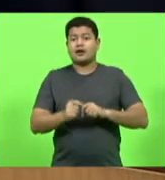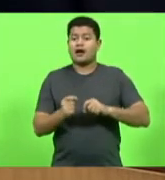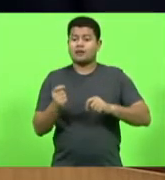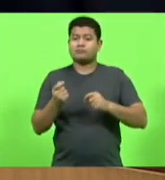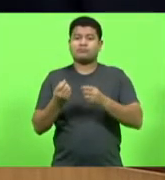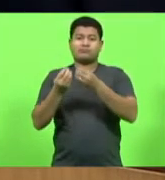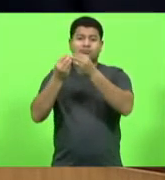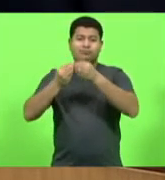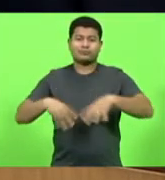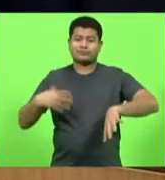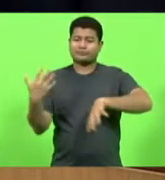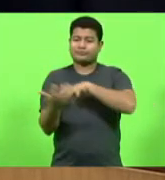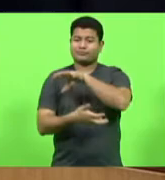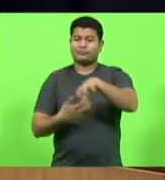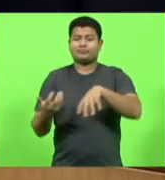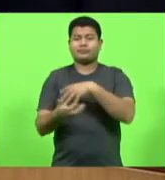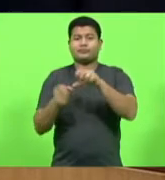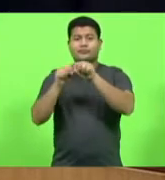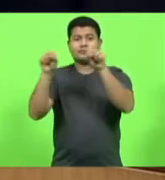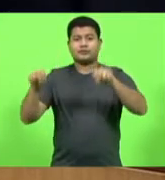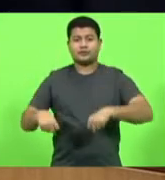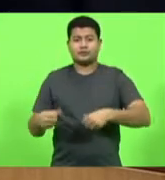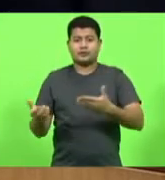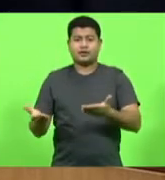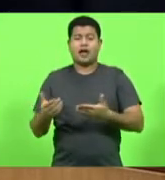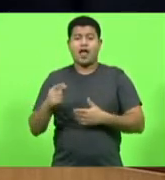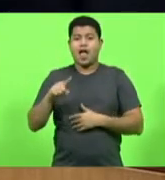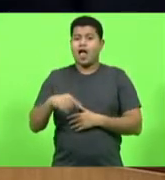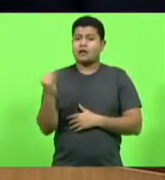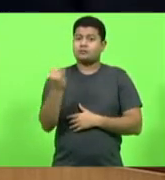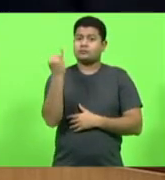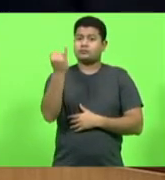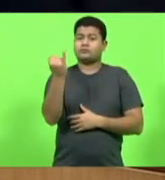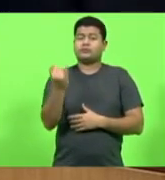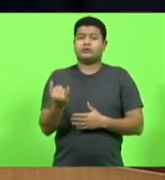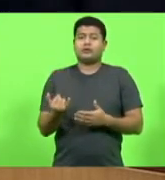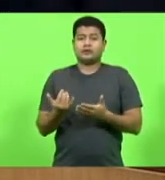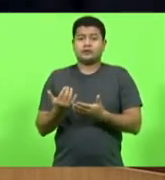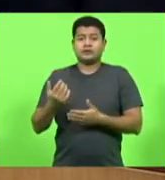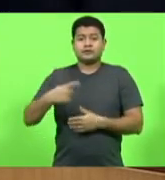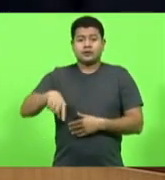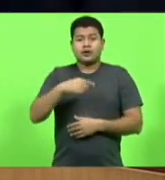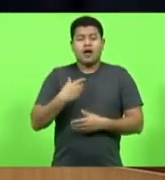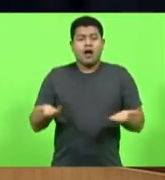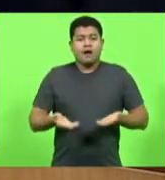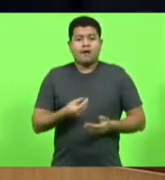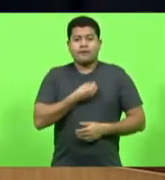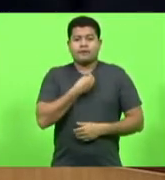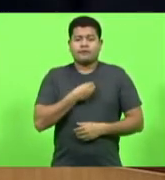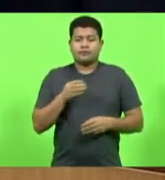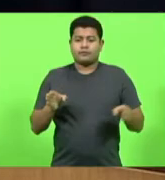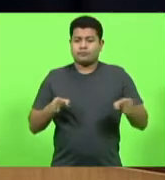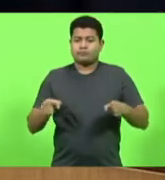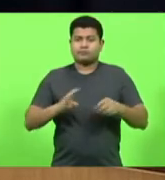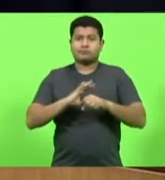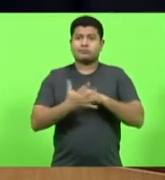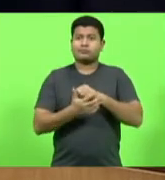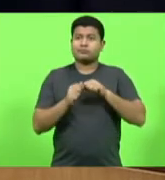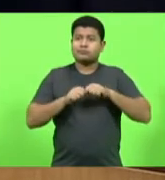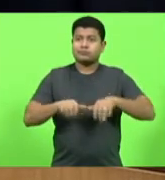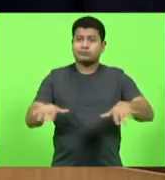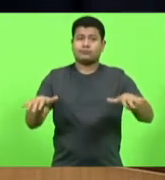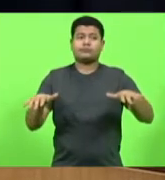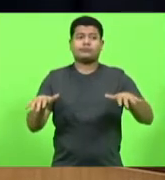Né? Assim como é importantíssimo essa questão, nós vivemos um momento de pandemia, mais do que